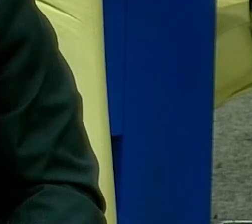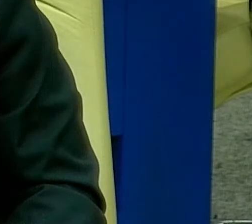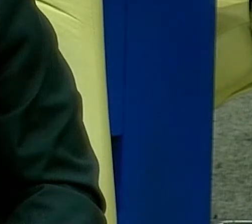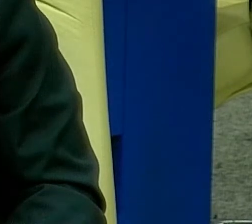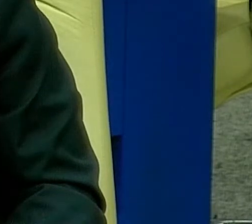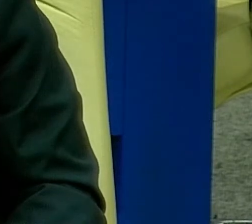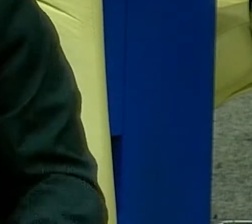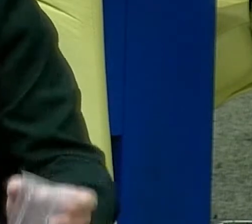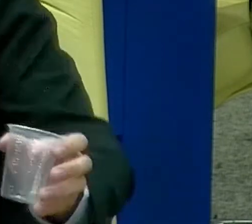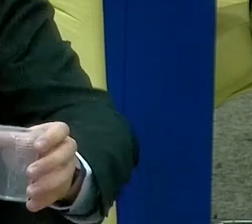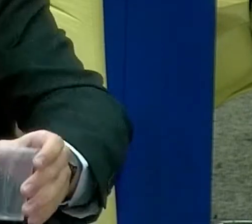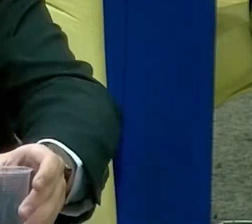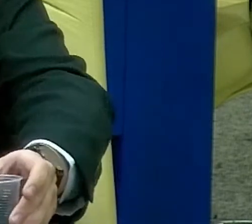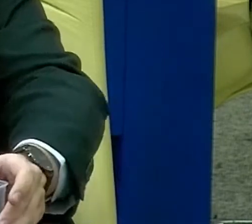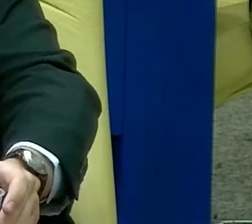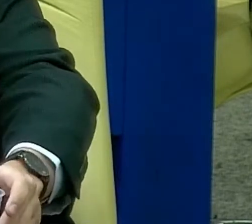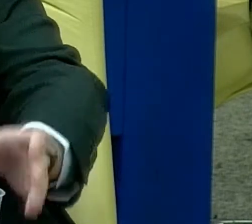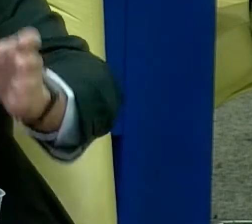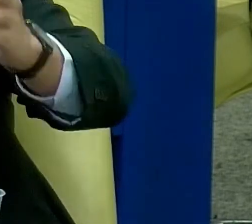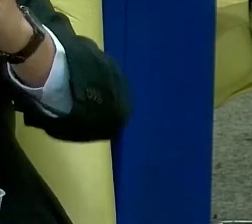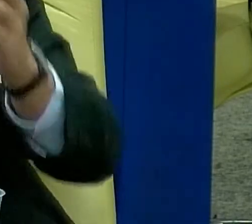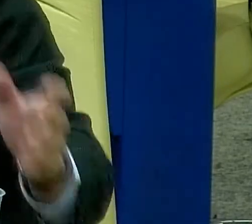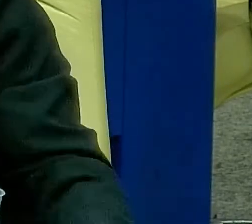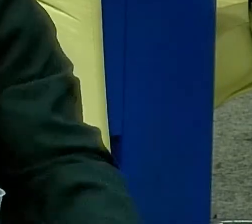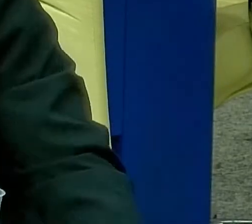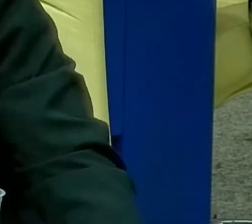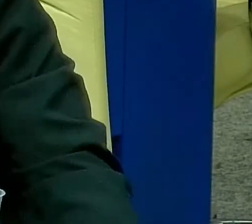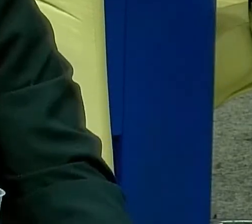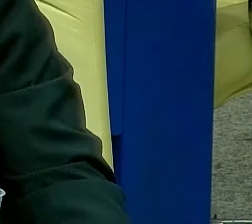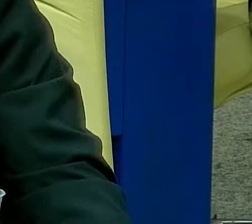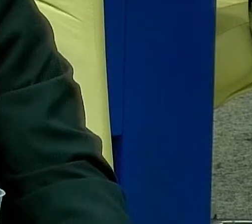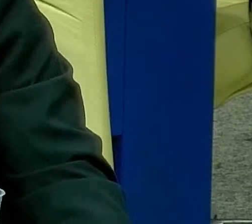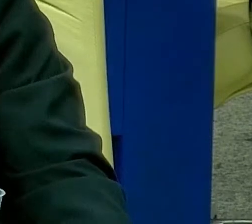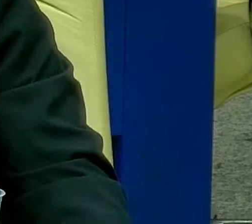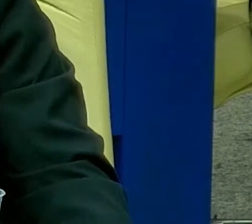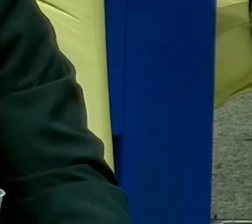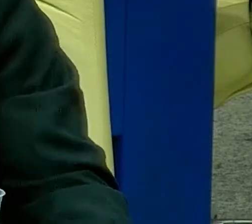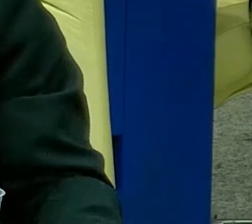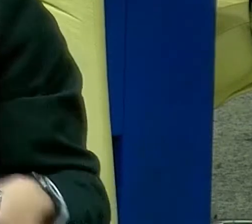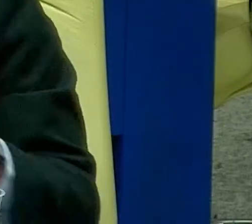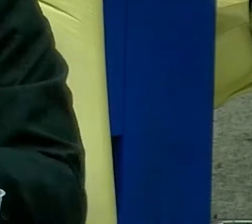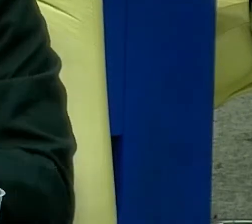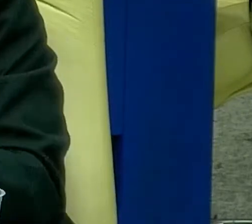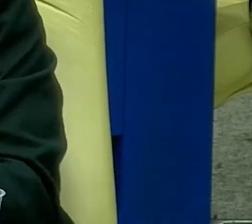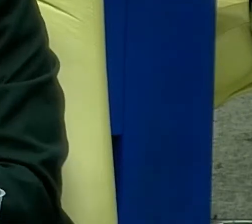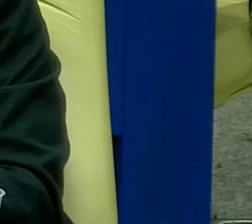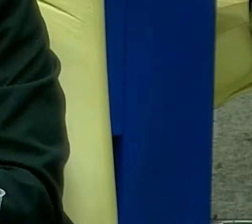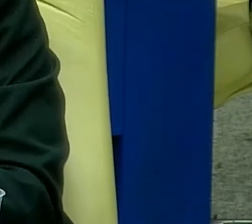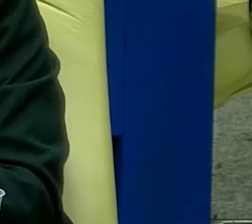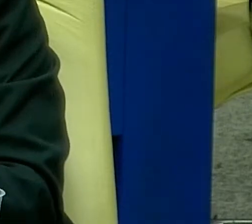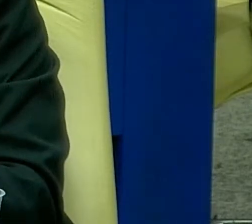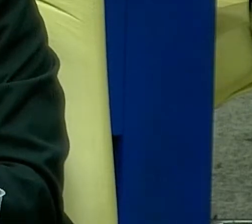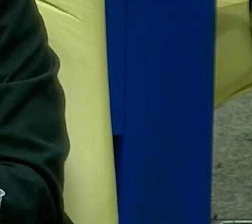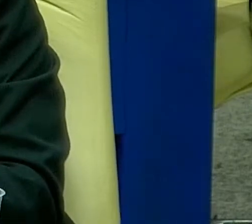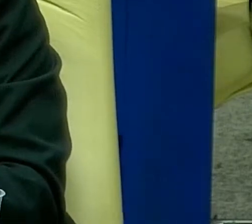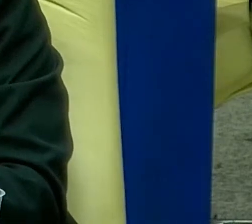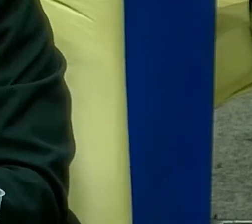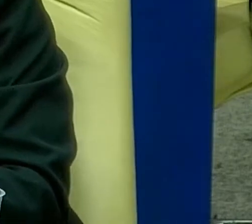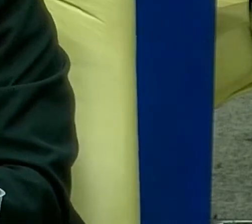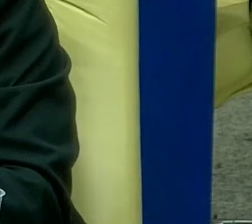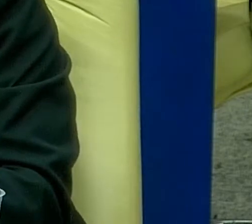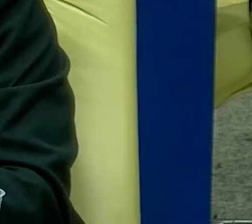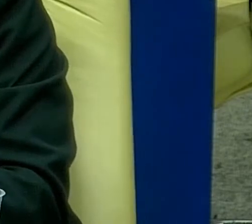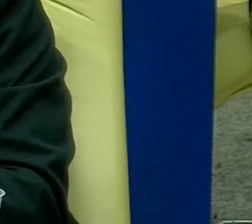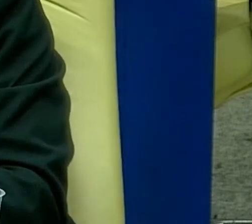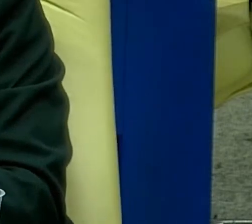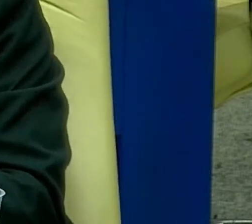vai crescer ainda mais com os seus sonhos e as suas missões. Contem comigo e boa sorte, fiquem com